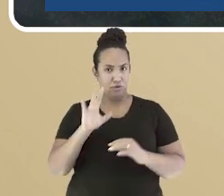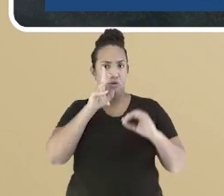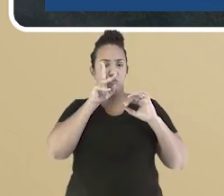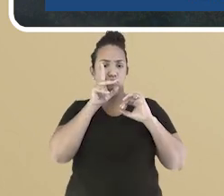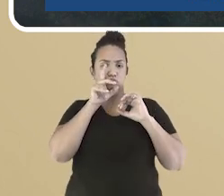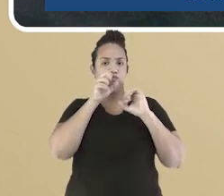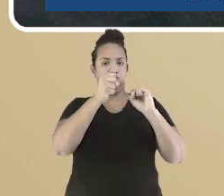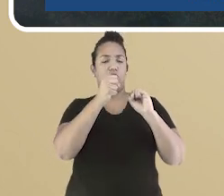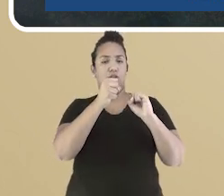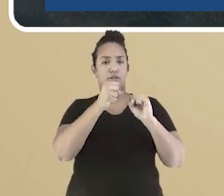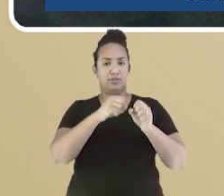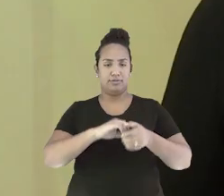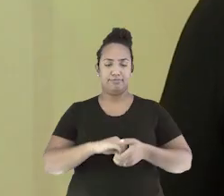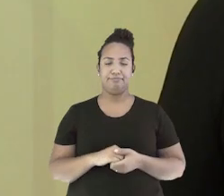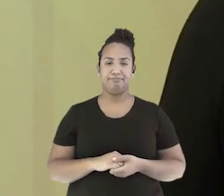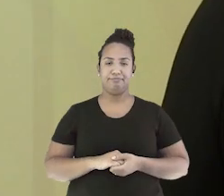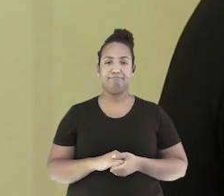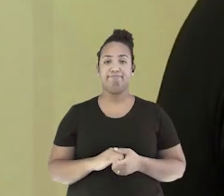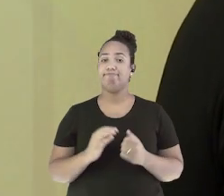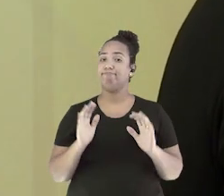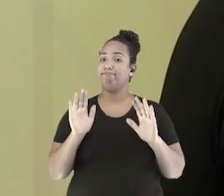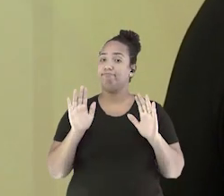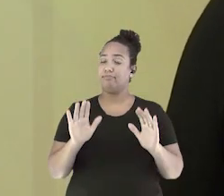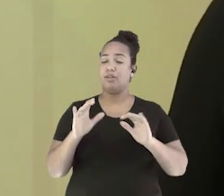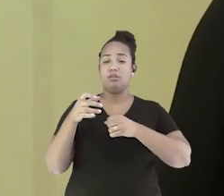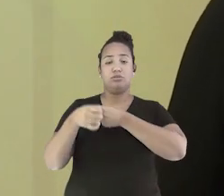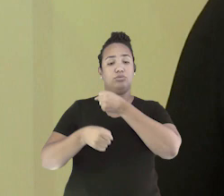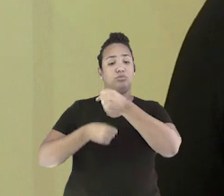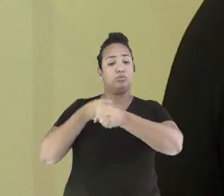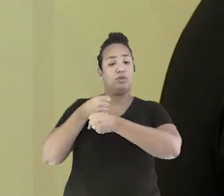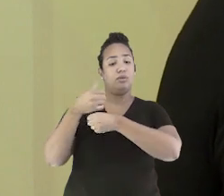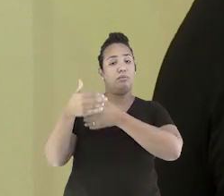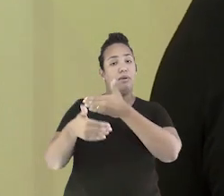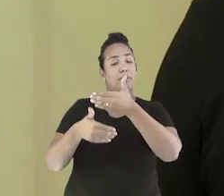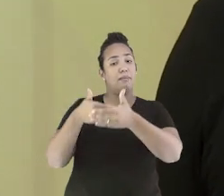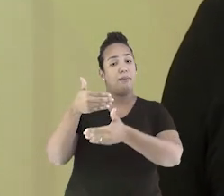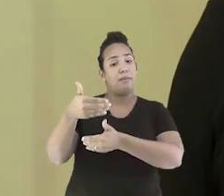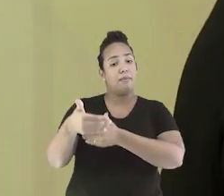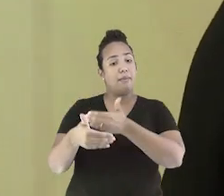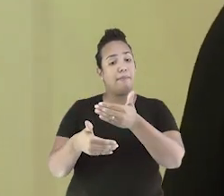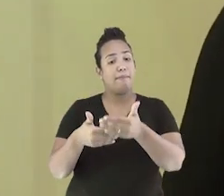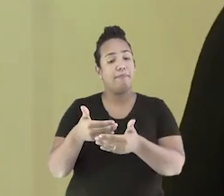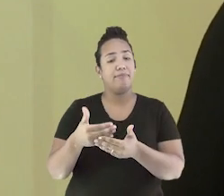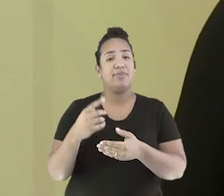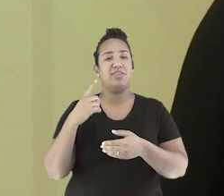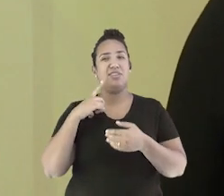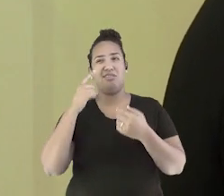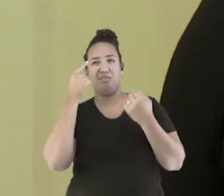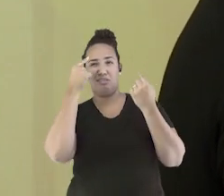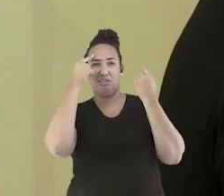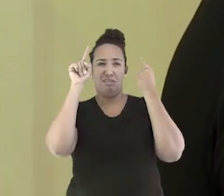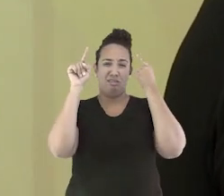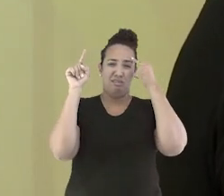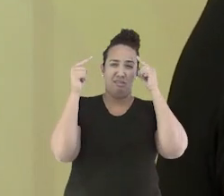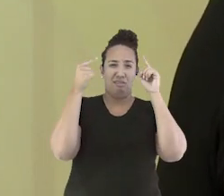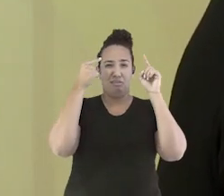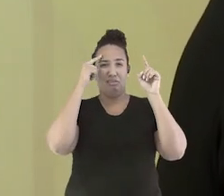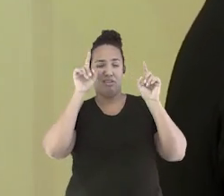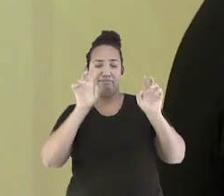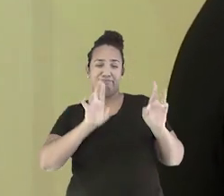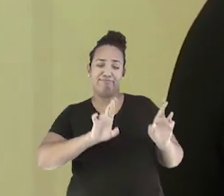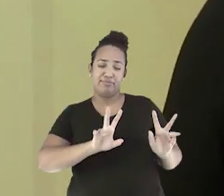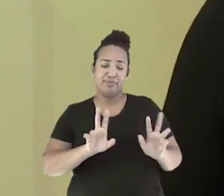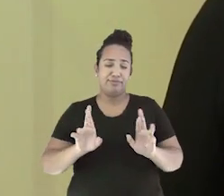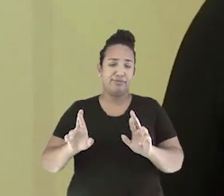se instalou nas duas capitais. Porém, com o passar dos anos, com o acontecimento de muitas diferenças ideológicas entre os dois